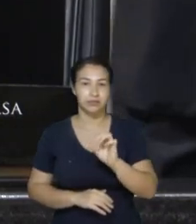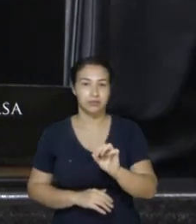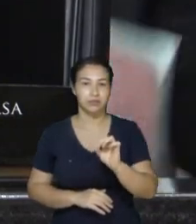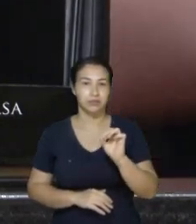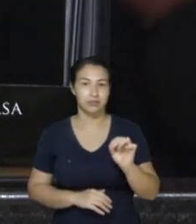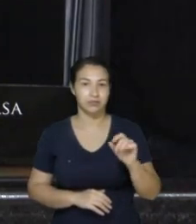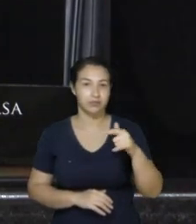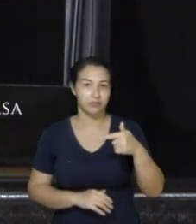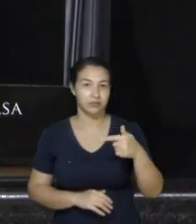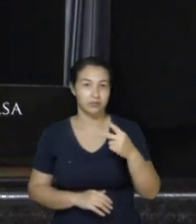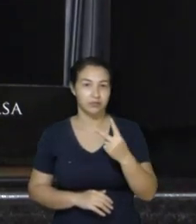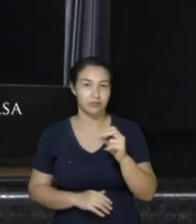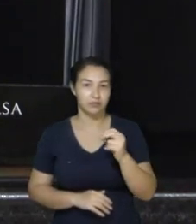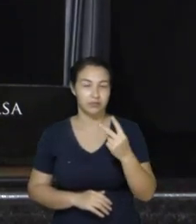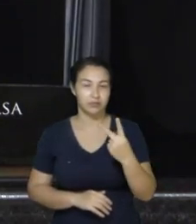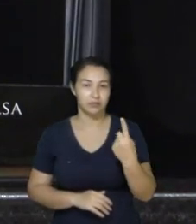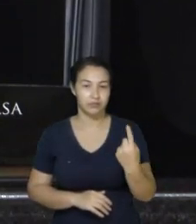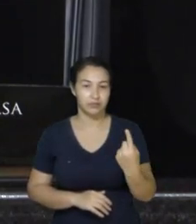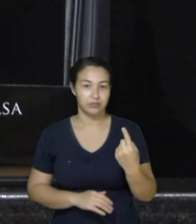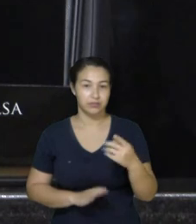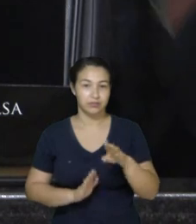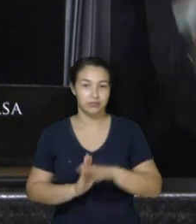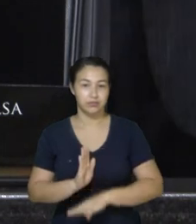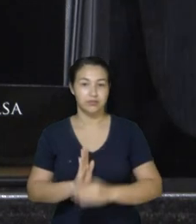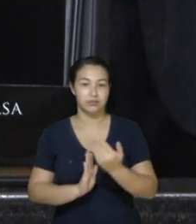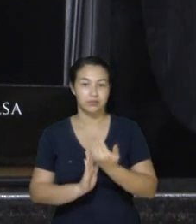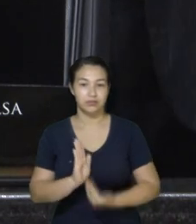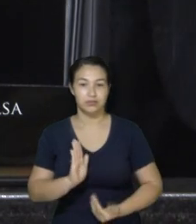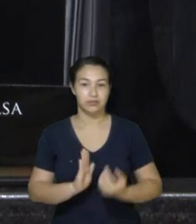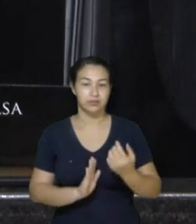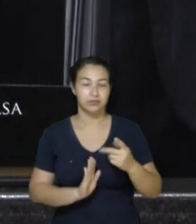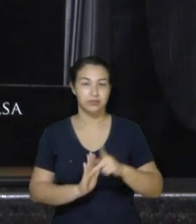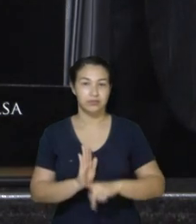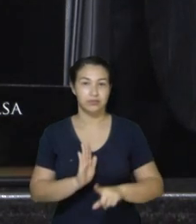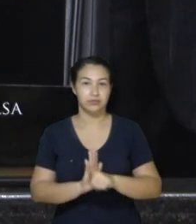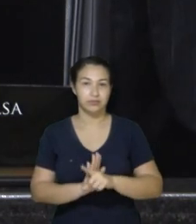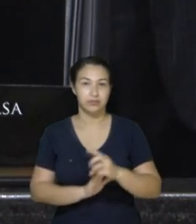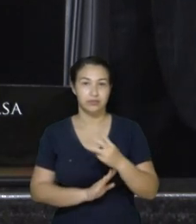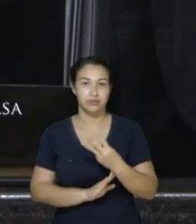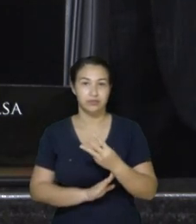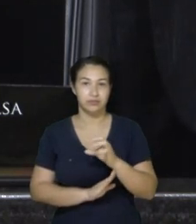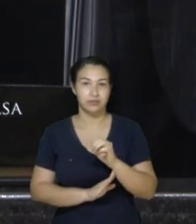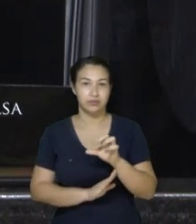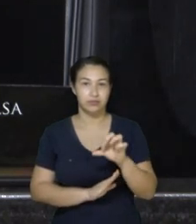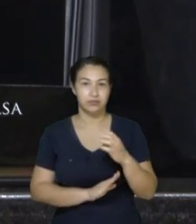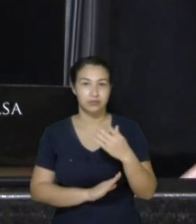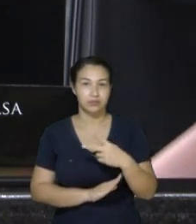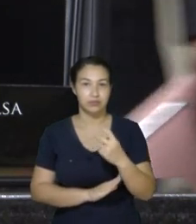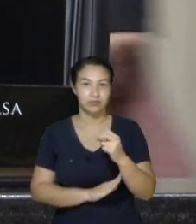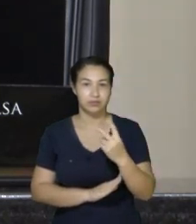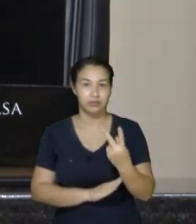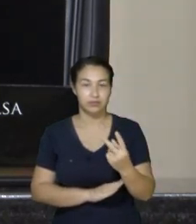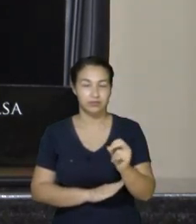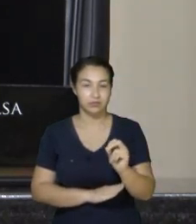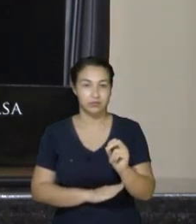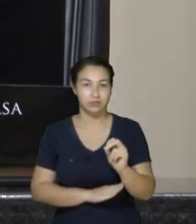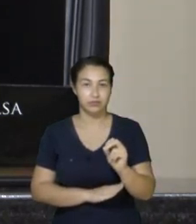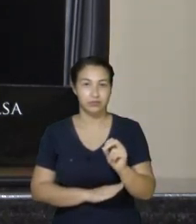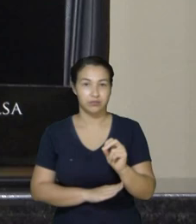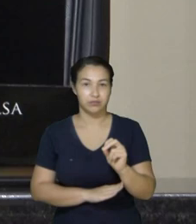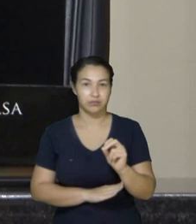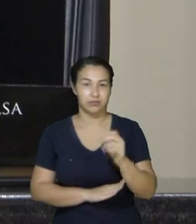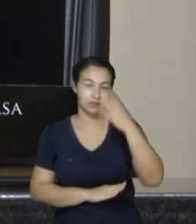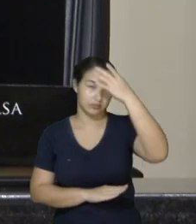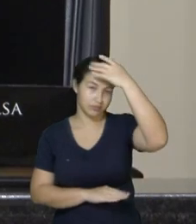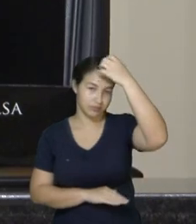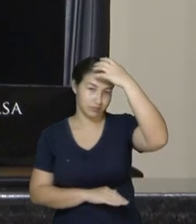1007/2021, veto parcial ao PL 309/20, da autoria do deputado Ismael dos Santos.